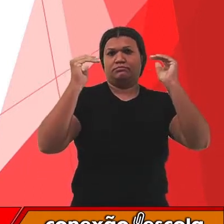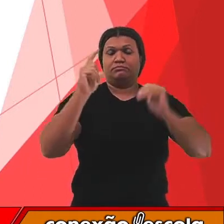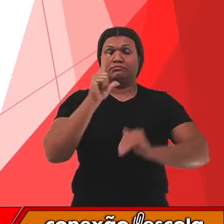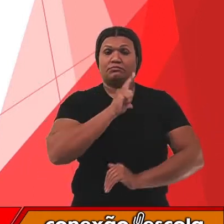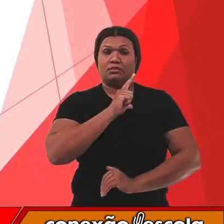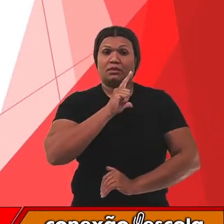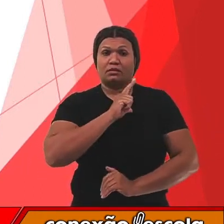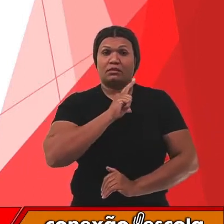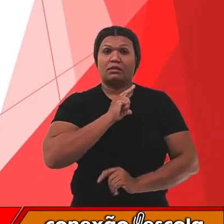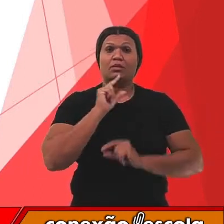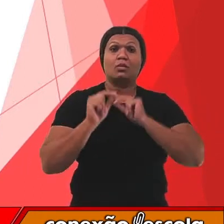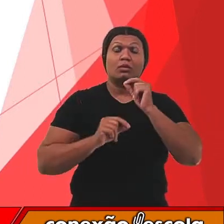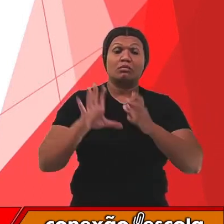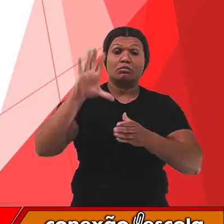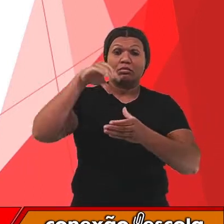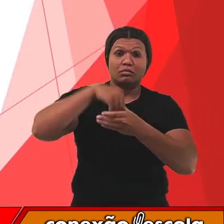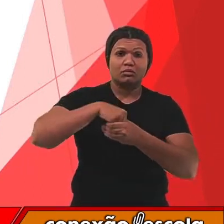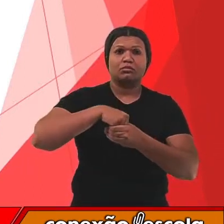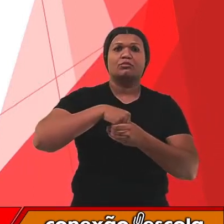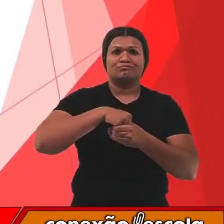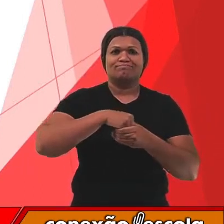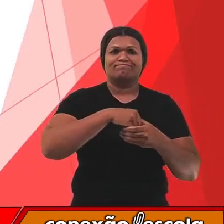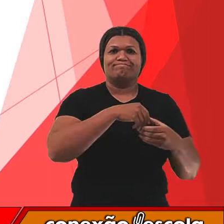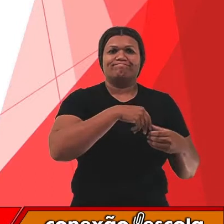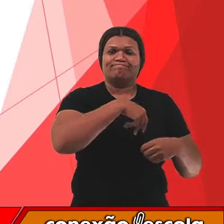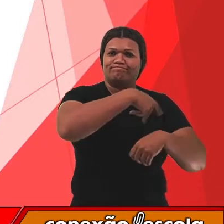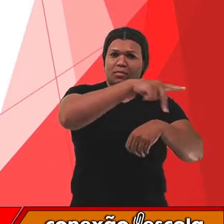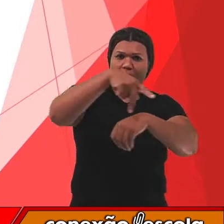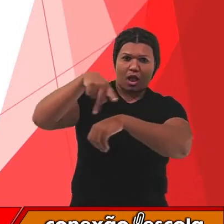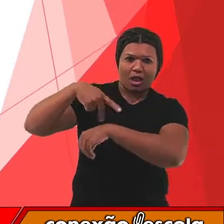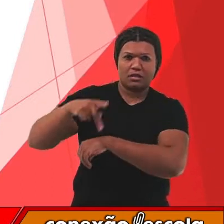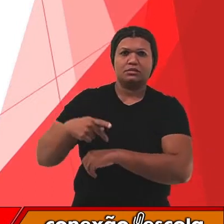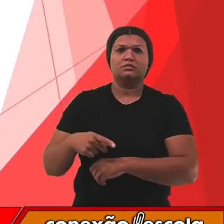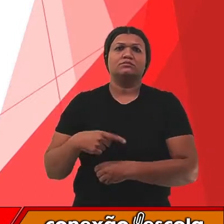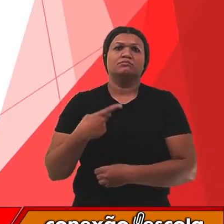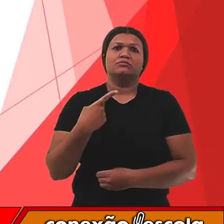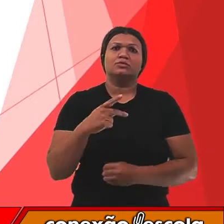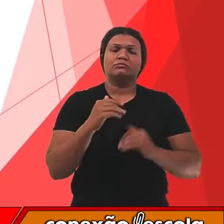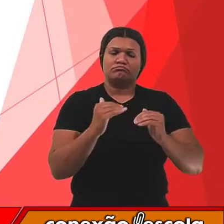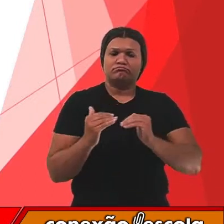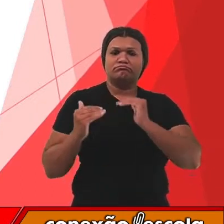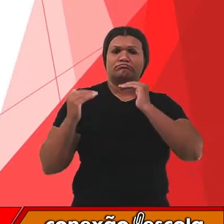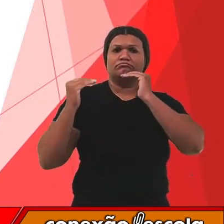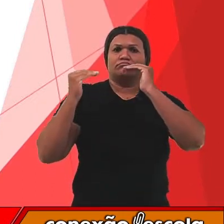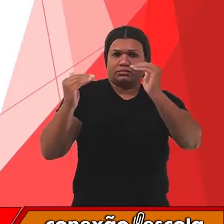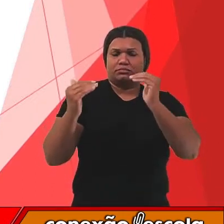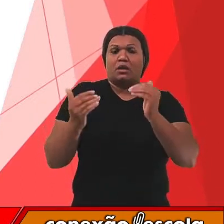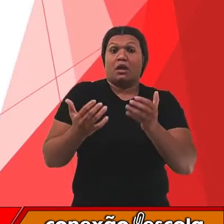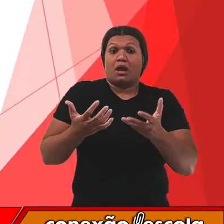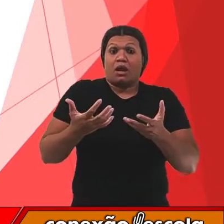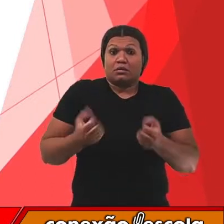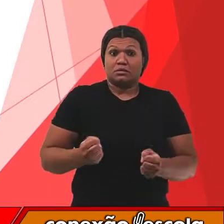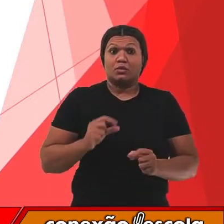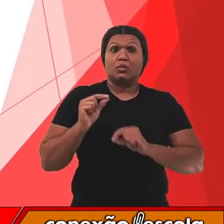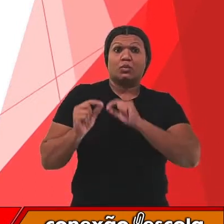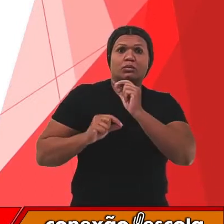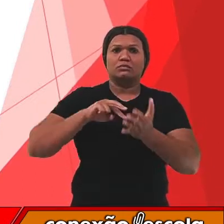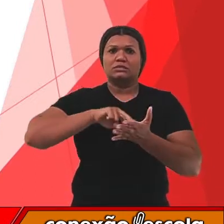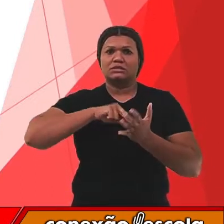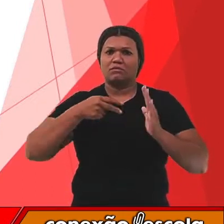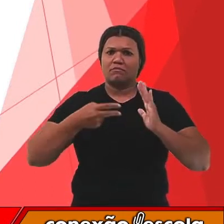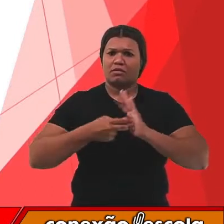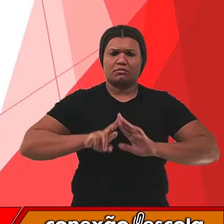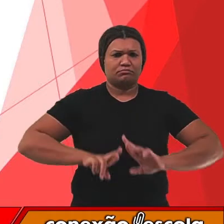essencialmente em uma nação, o conceito de Estado assumiu um significado